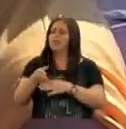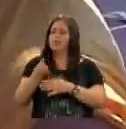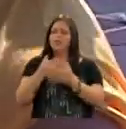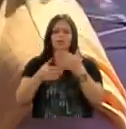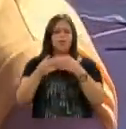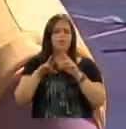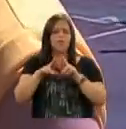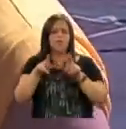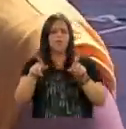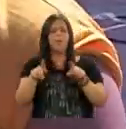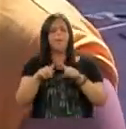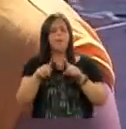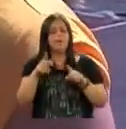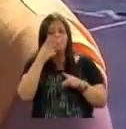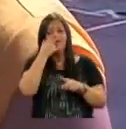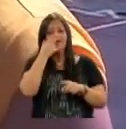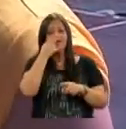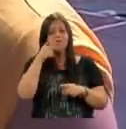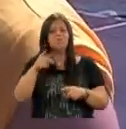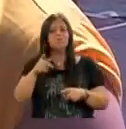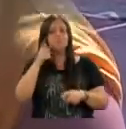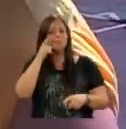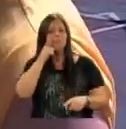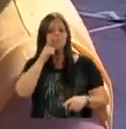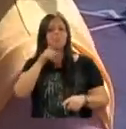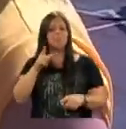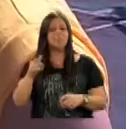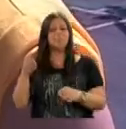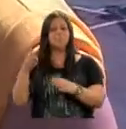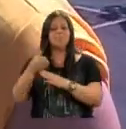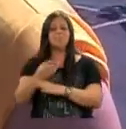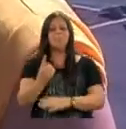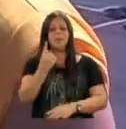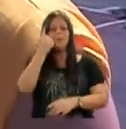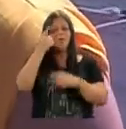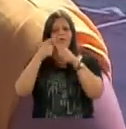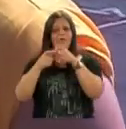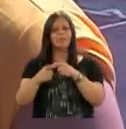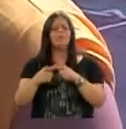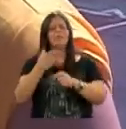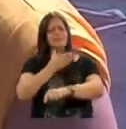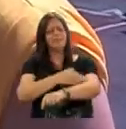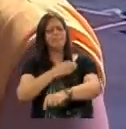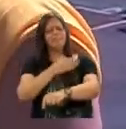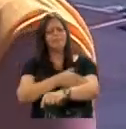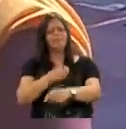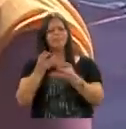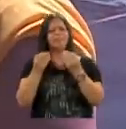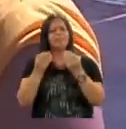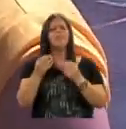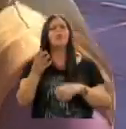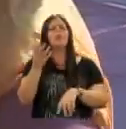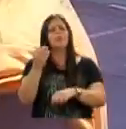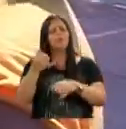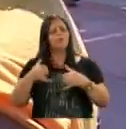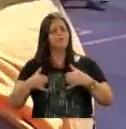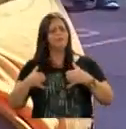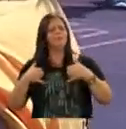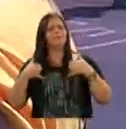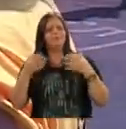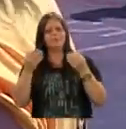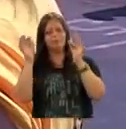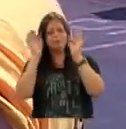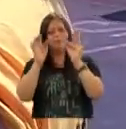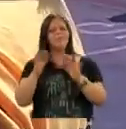né mas mesmo assim ele se superou e chegou em primeiro lugar e treinamos bastante muito orgulho muito muito muito